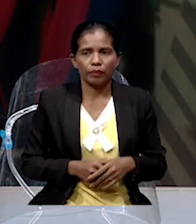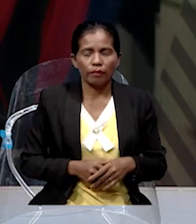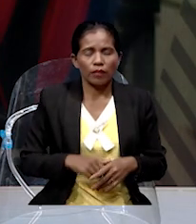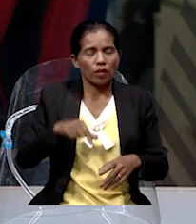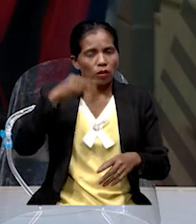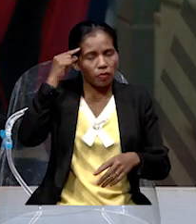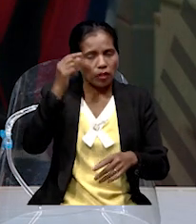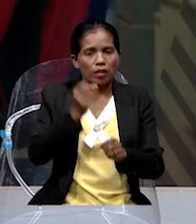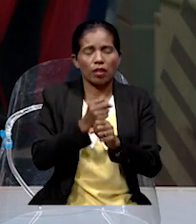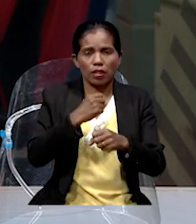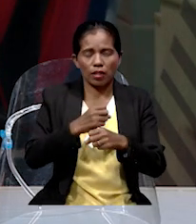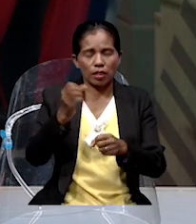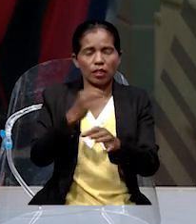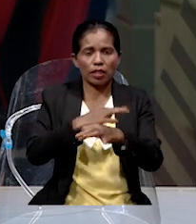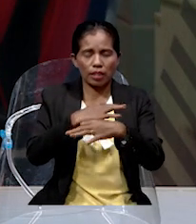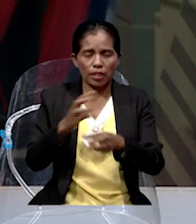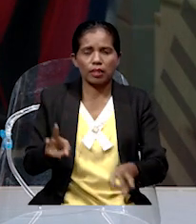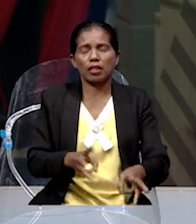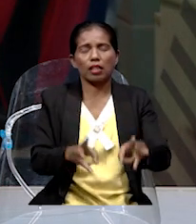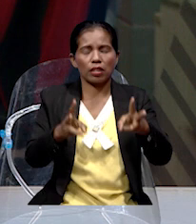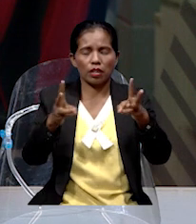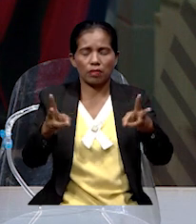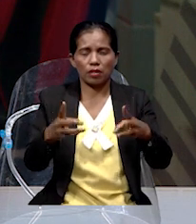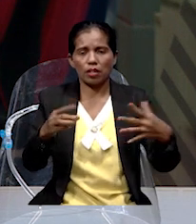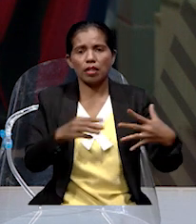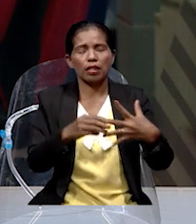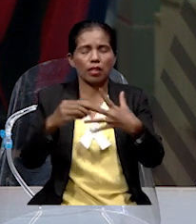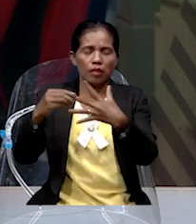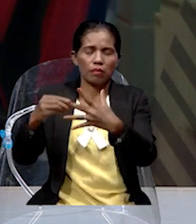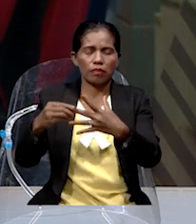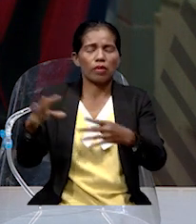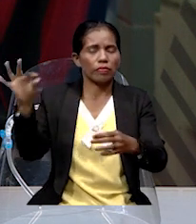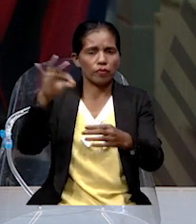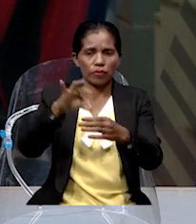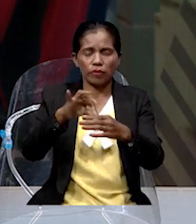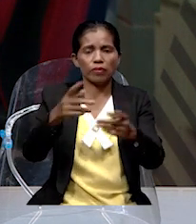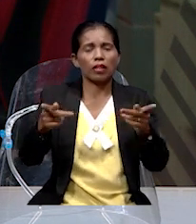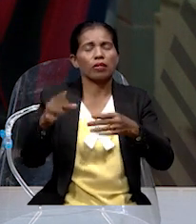Governo orientou na dia tu normaliza a estrada Sirane Beliga, ba centro votação Roto e Arailaran.